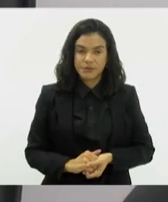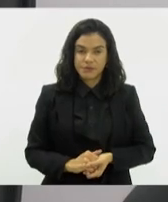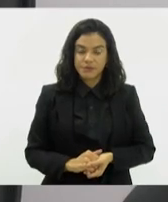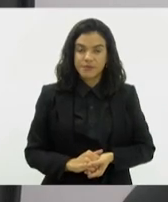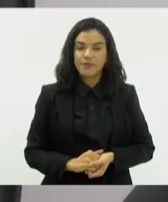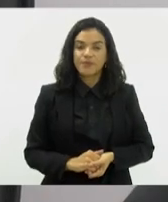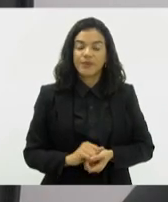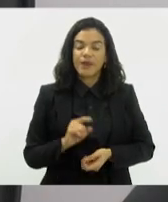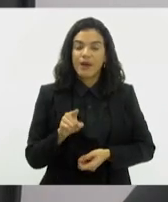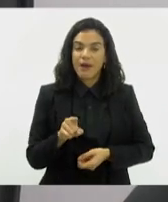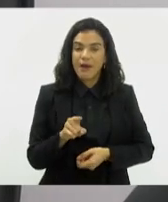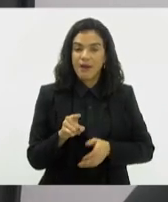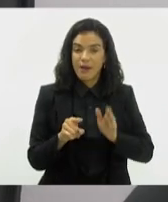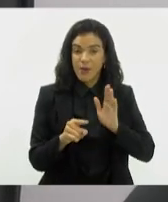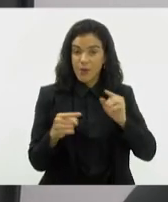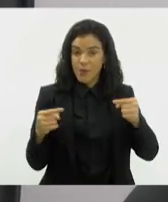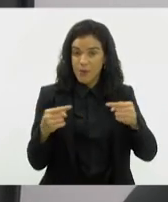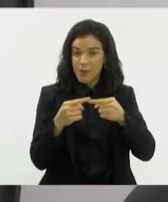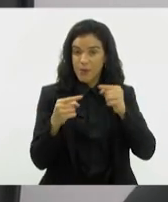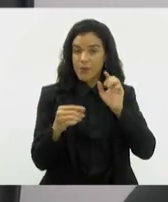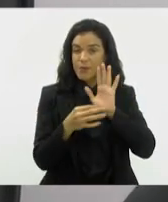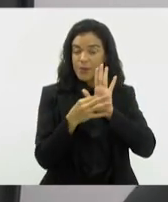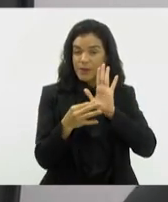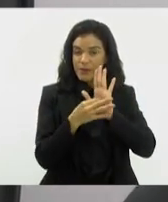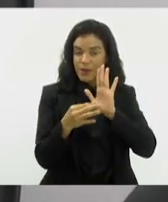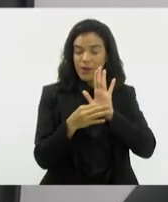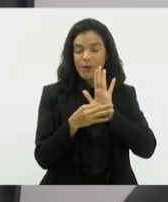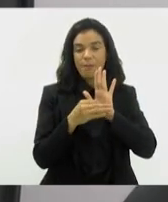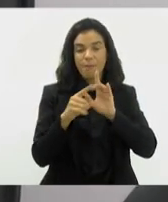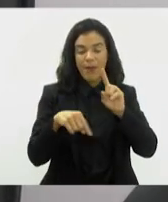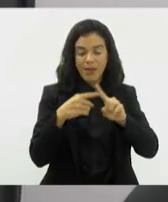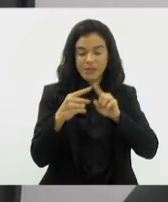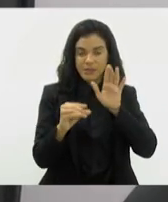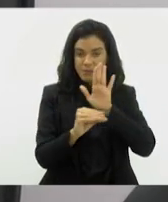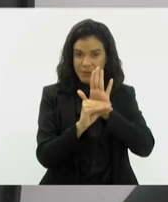emenda, o parecer foi constitucionalidade com emenda,